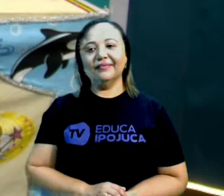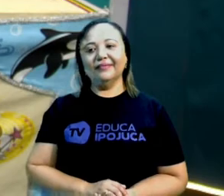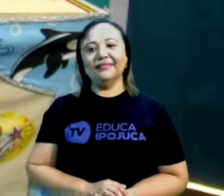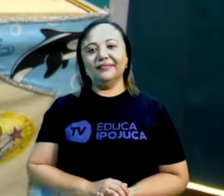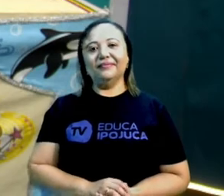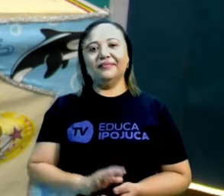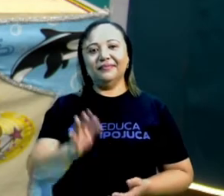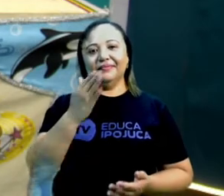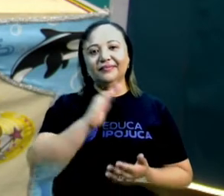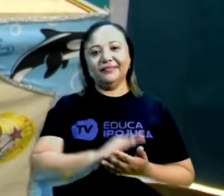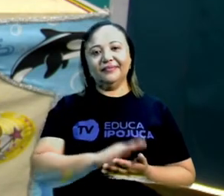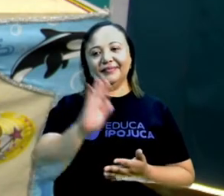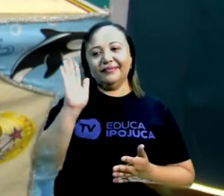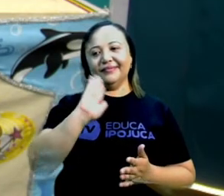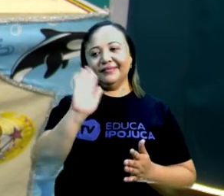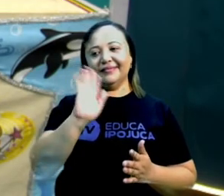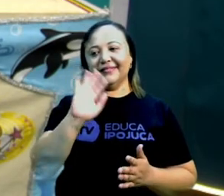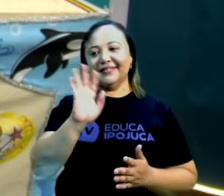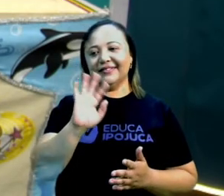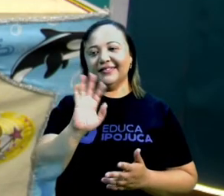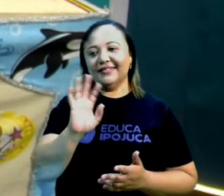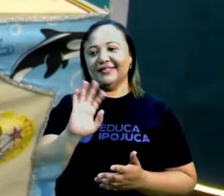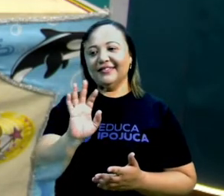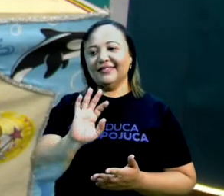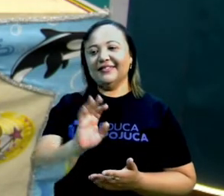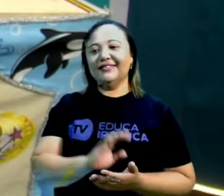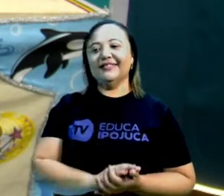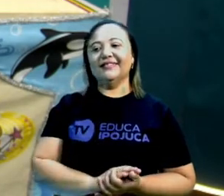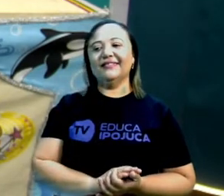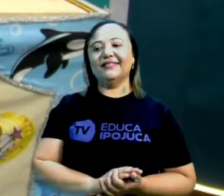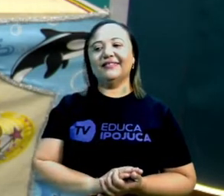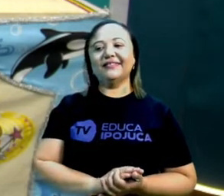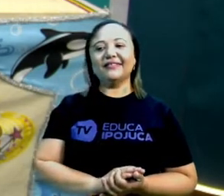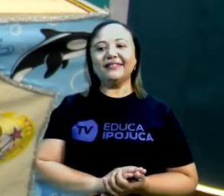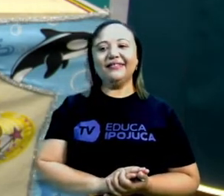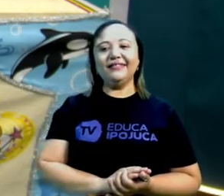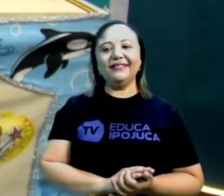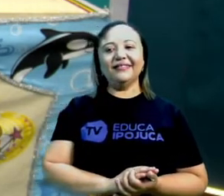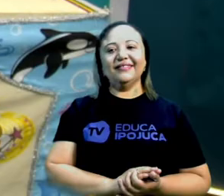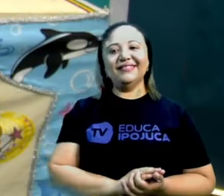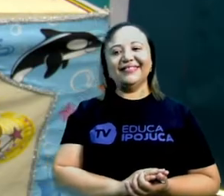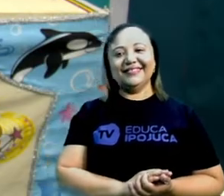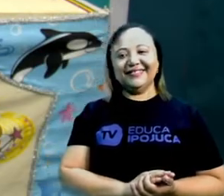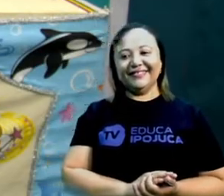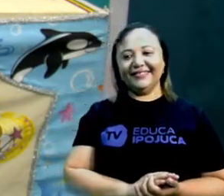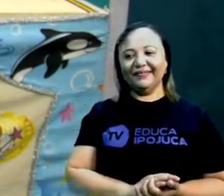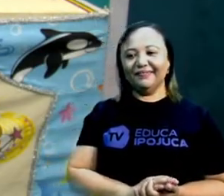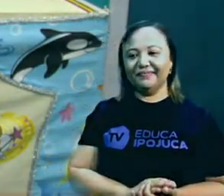vamos lá, dá aquele beijo, ó, pra todas as criançadas e dá um tchau. Vamos tchau! Lá? Tchau!